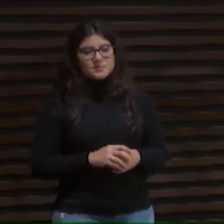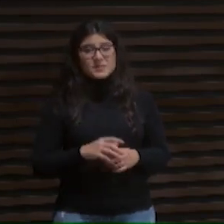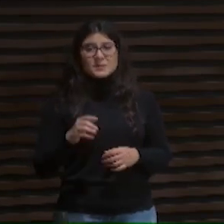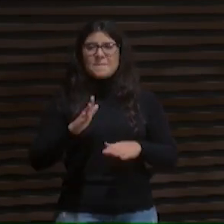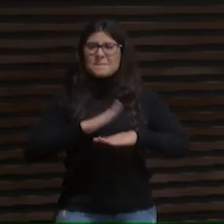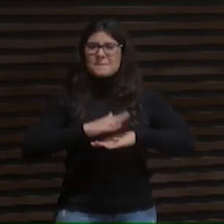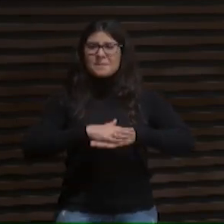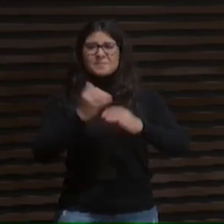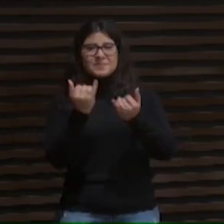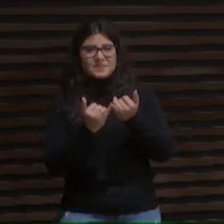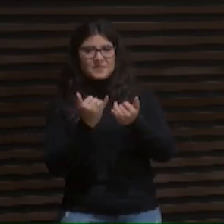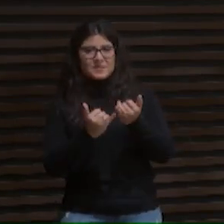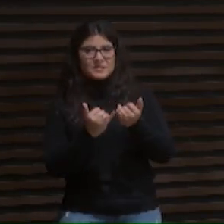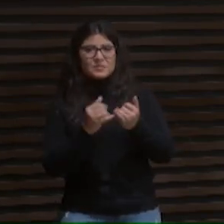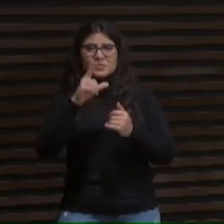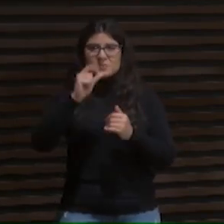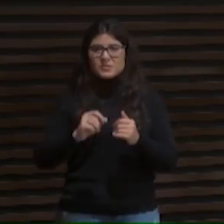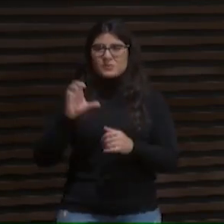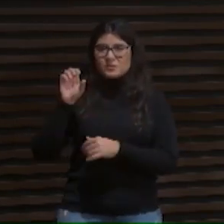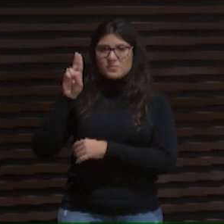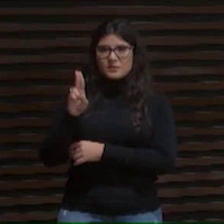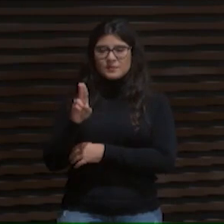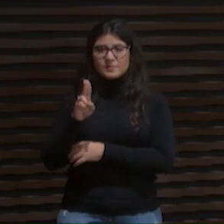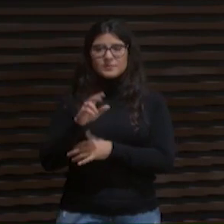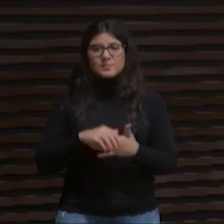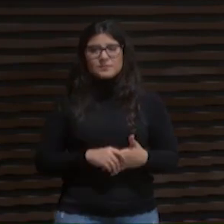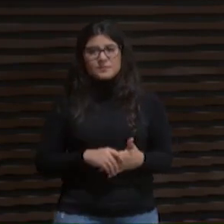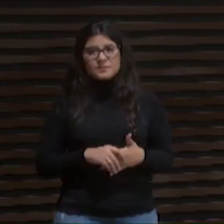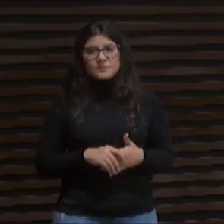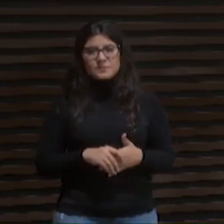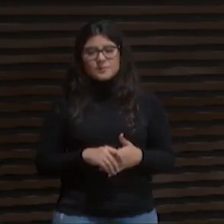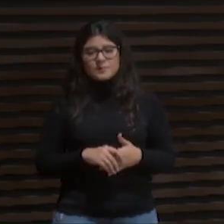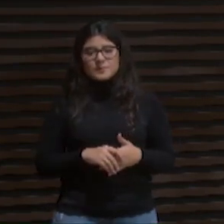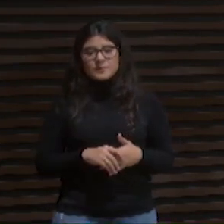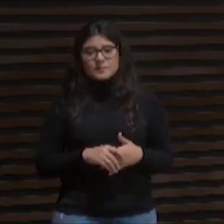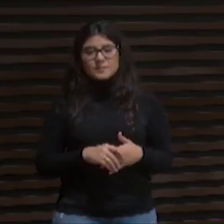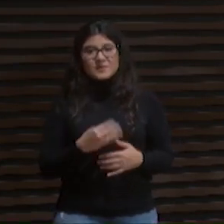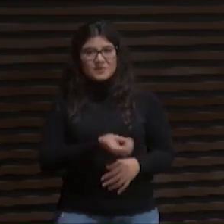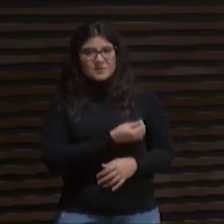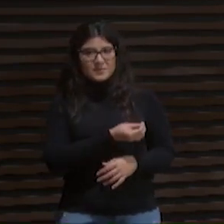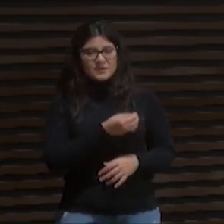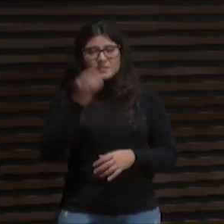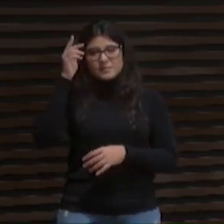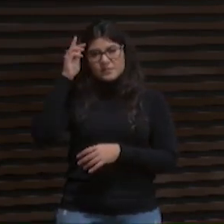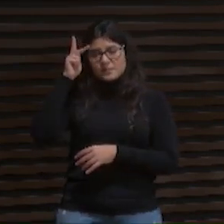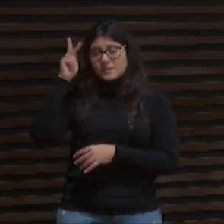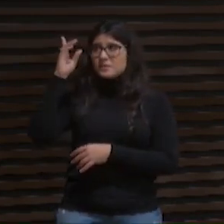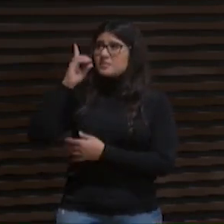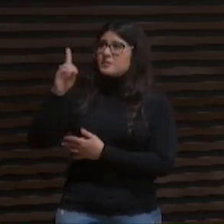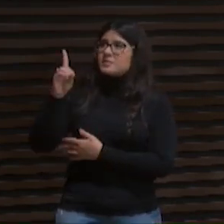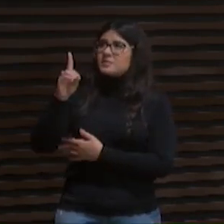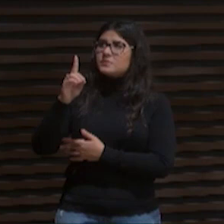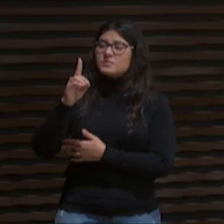parecidos. Diminuindo, então, esse ego exorbitante, para podermos viver para Deus, sermos voltados para